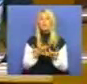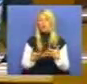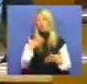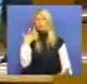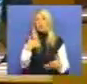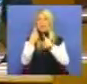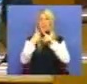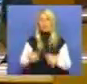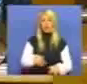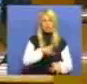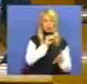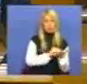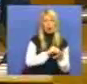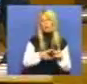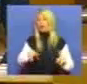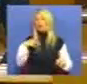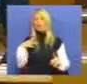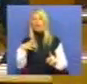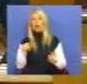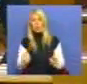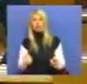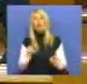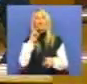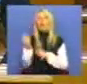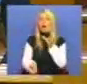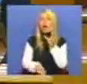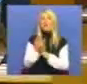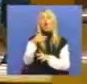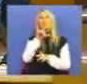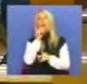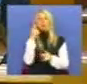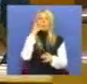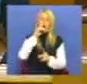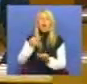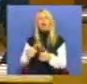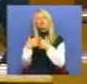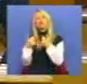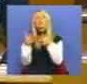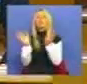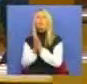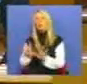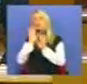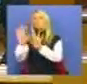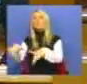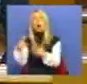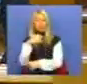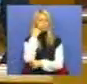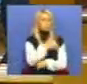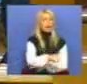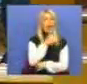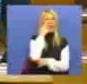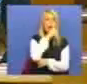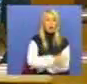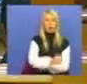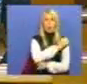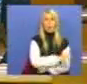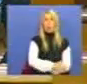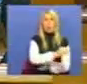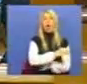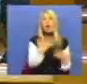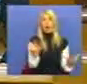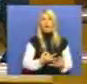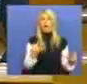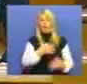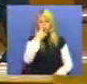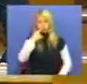entre pobres e ricos, que cria oportunidades para quem já tudo pode e as nega a quem nada tem, está condenada a fracassar como